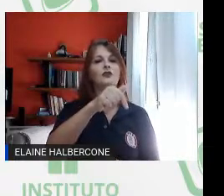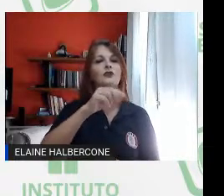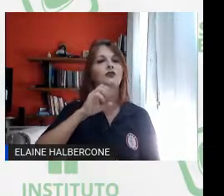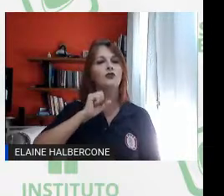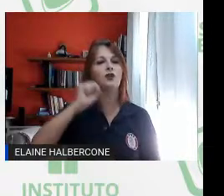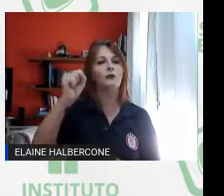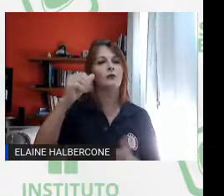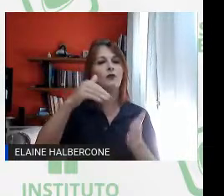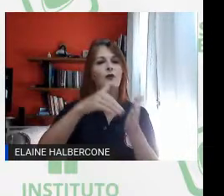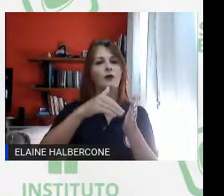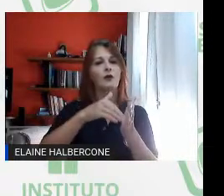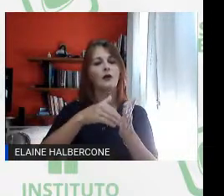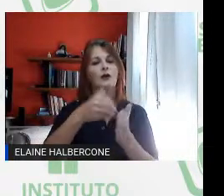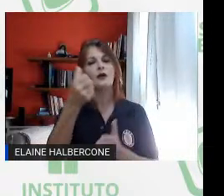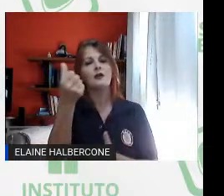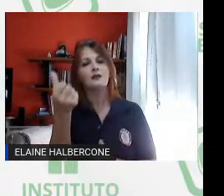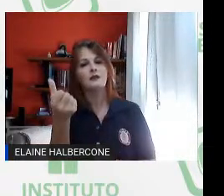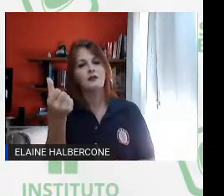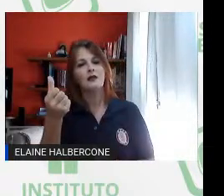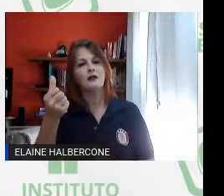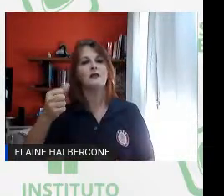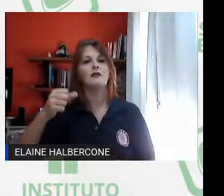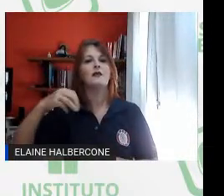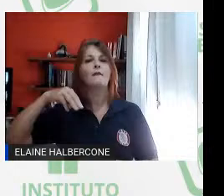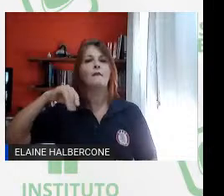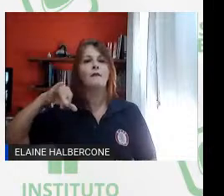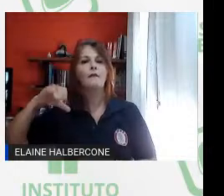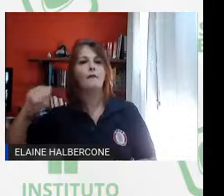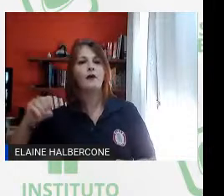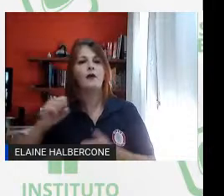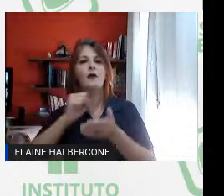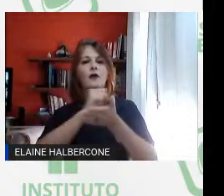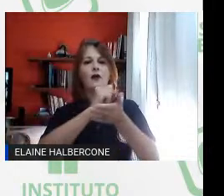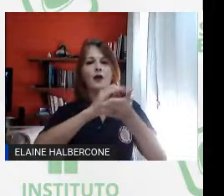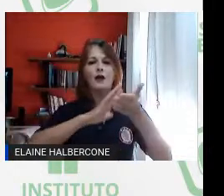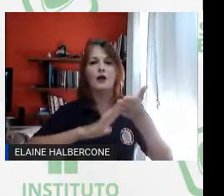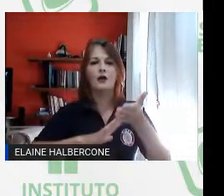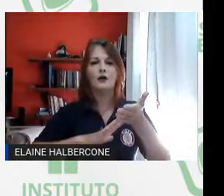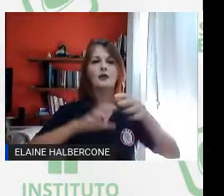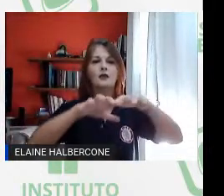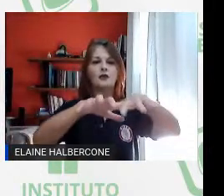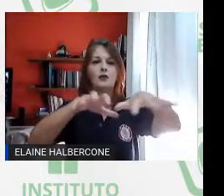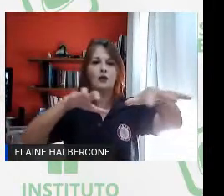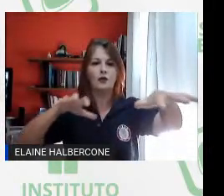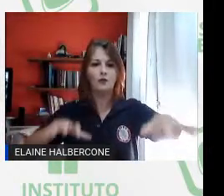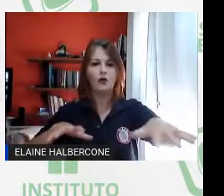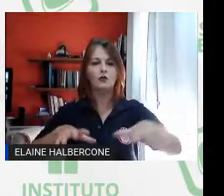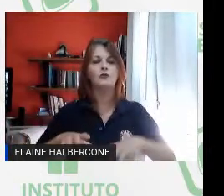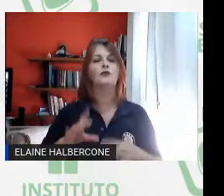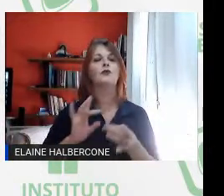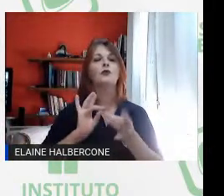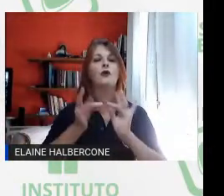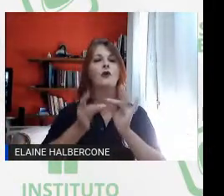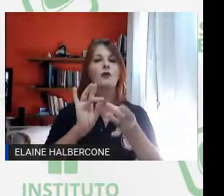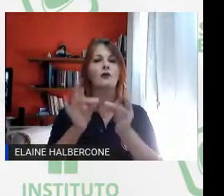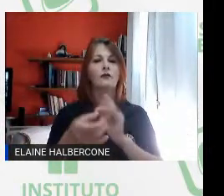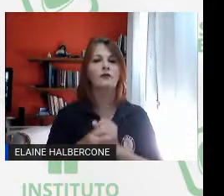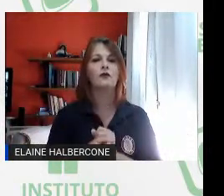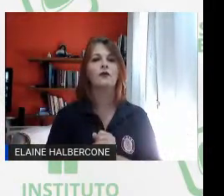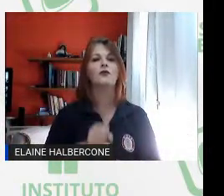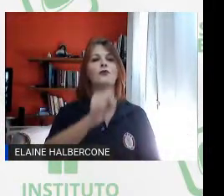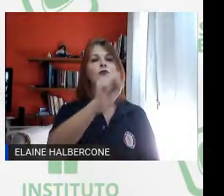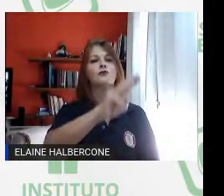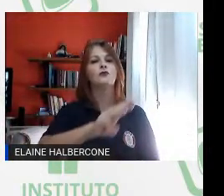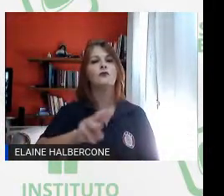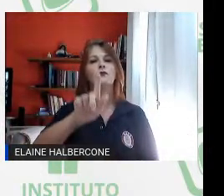7/4/2021, ou seja, no corrente ano. A atividade aconteceu de forma remota. A oficina com o software GeoGebra, com a